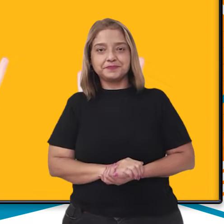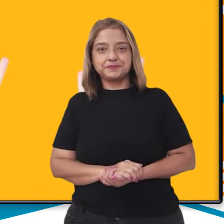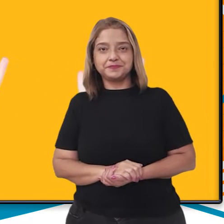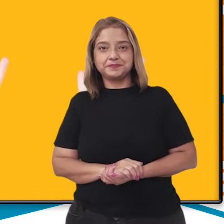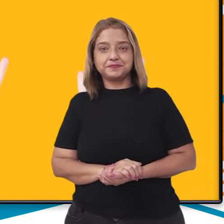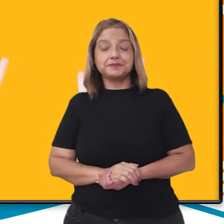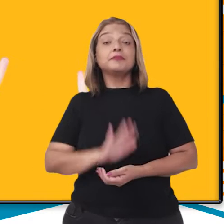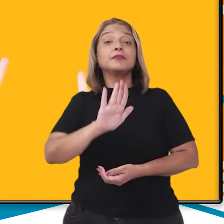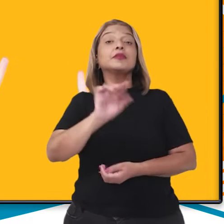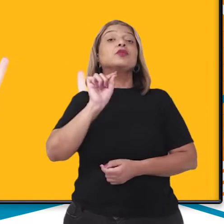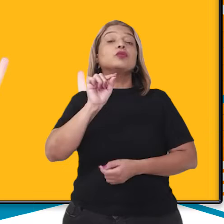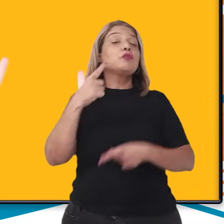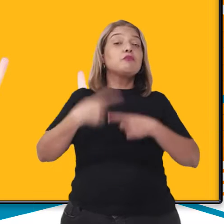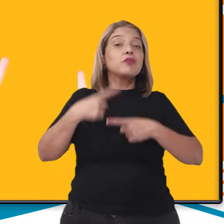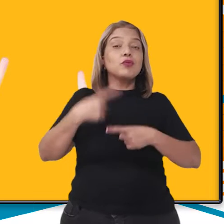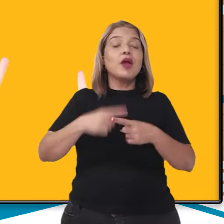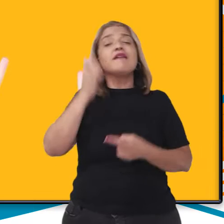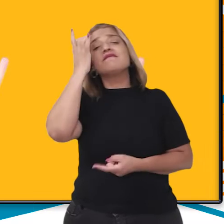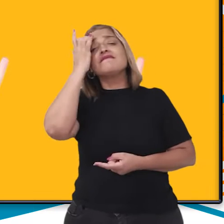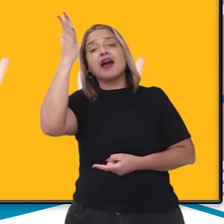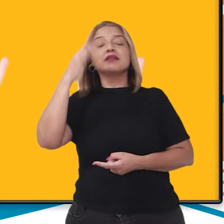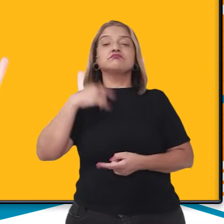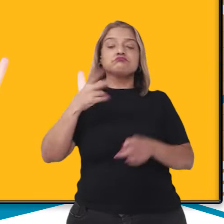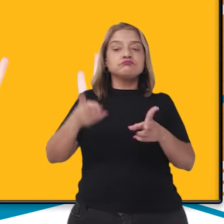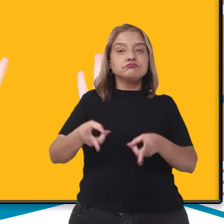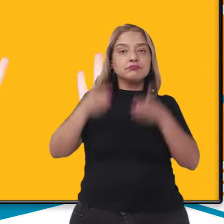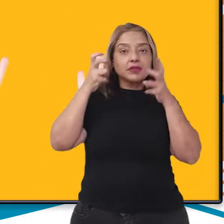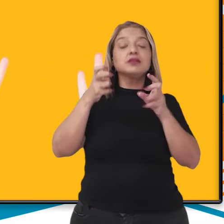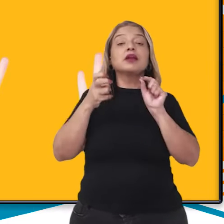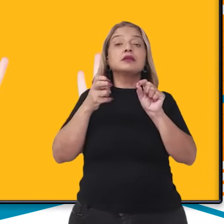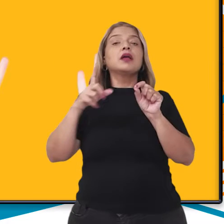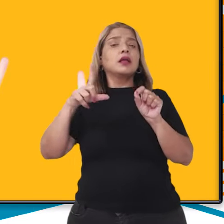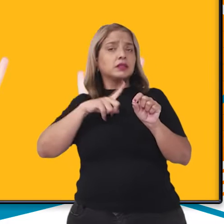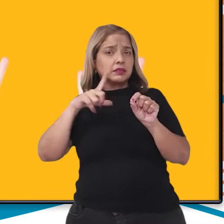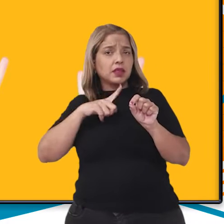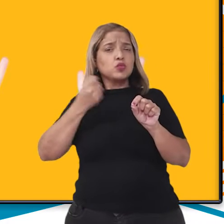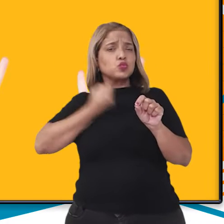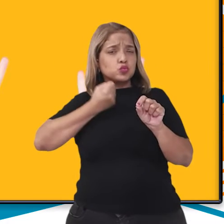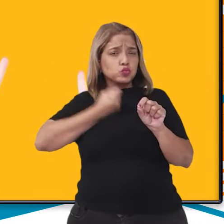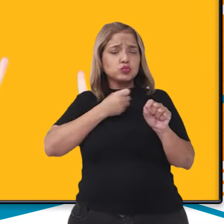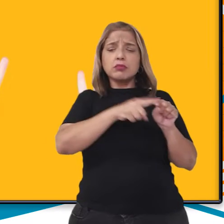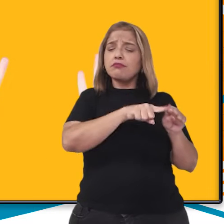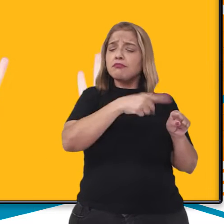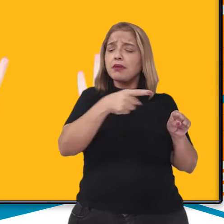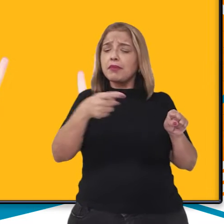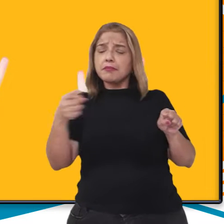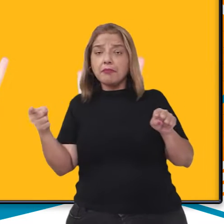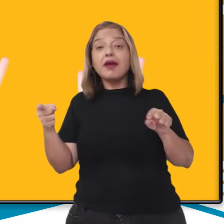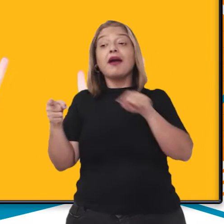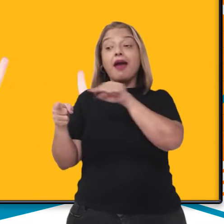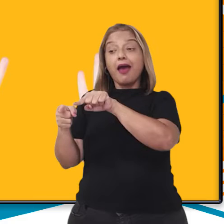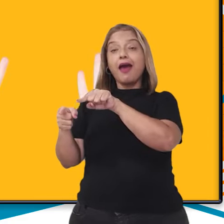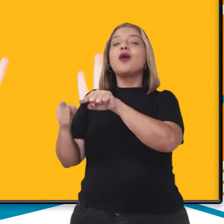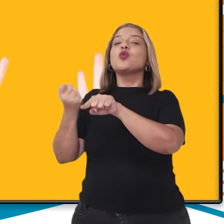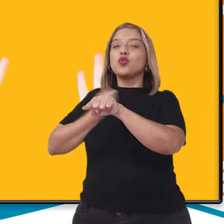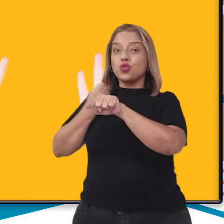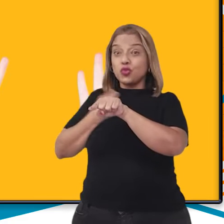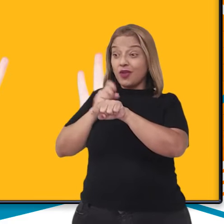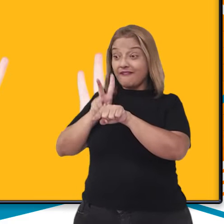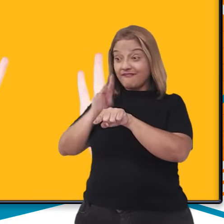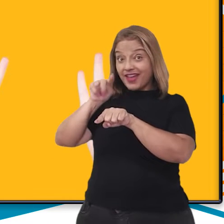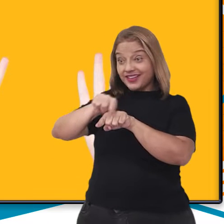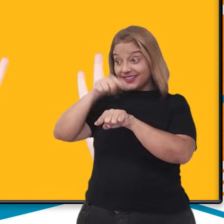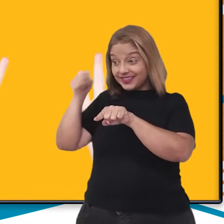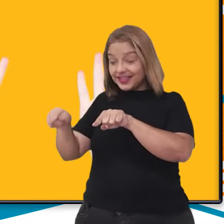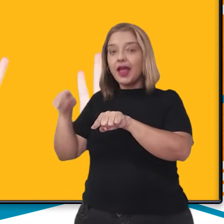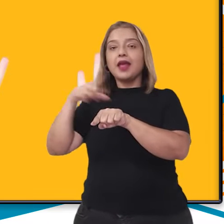sucessivamente. Isto porque é fácil perceber que ao longo da sequência numérica, o próximo número tem